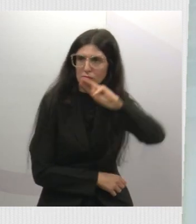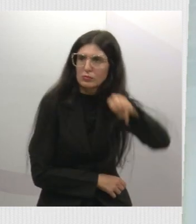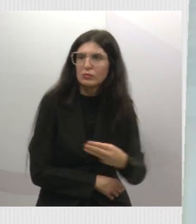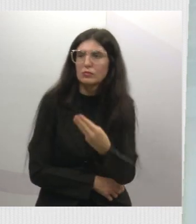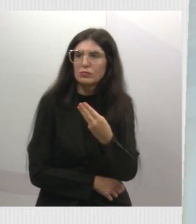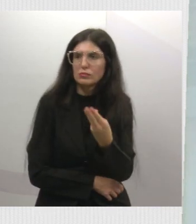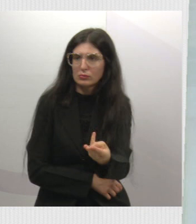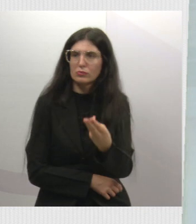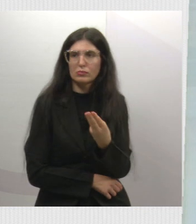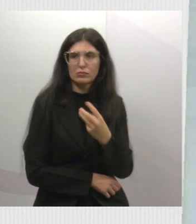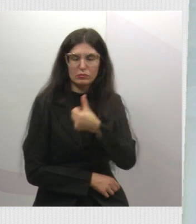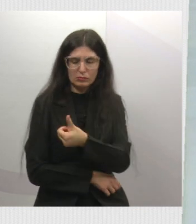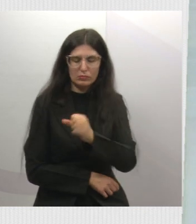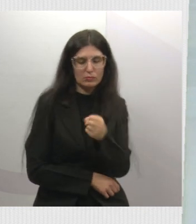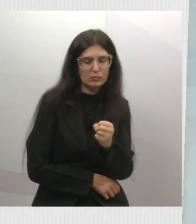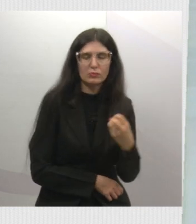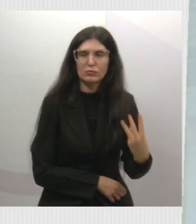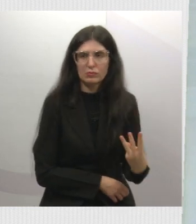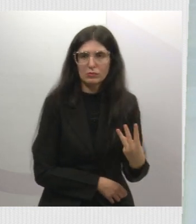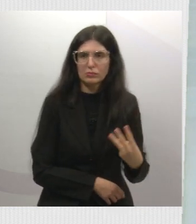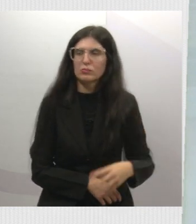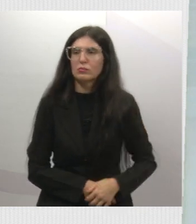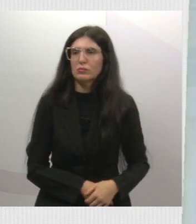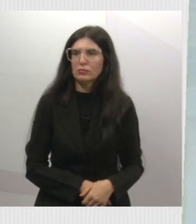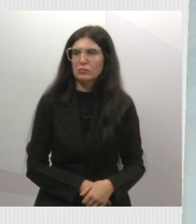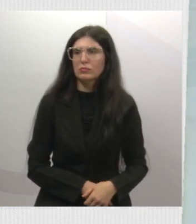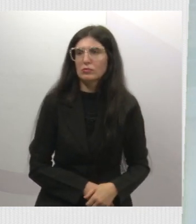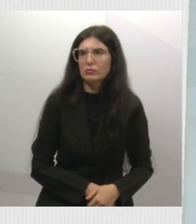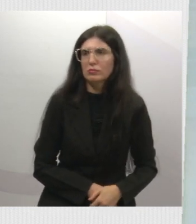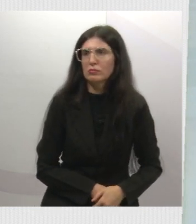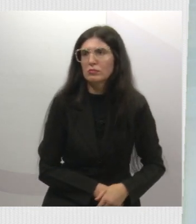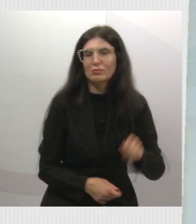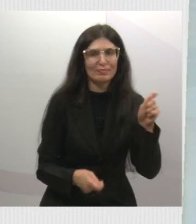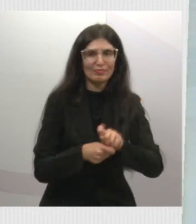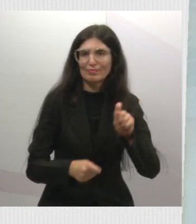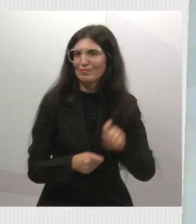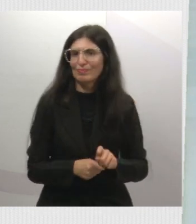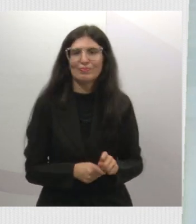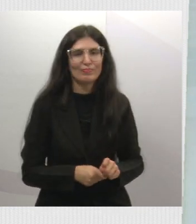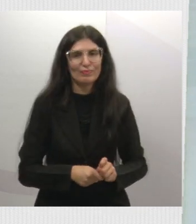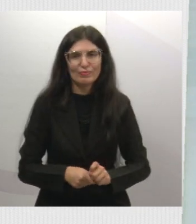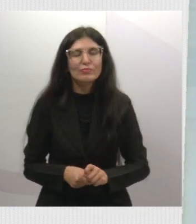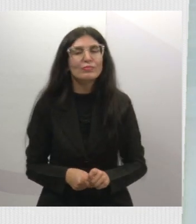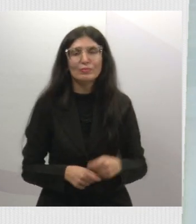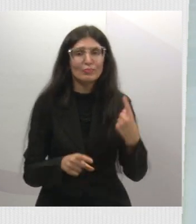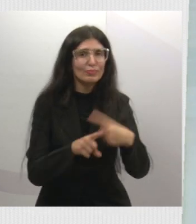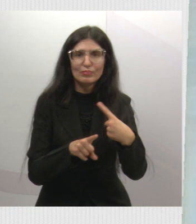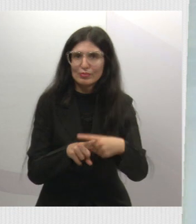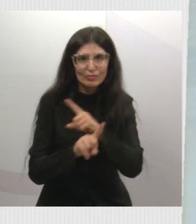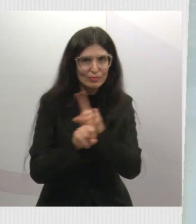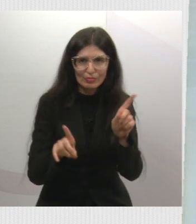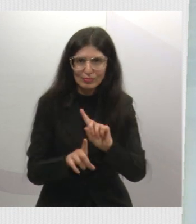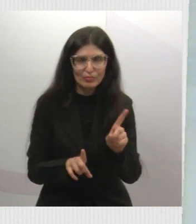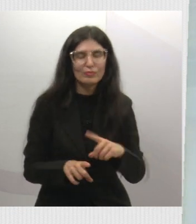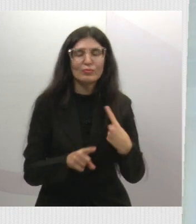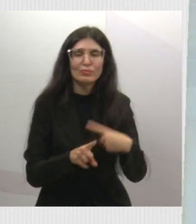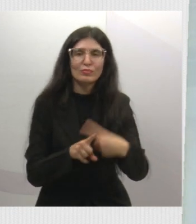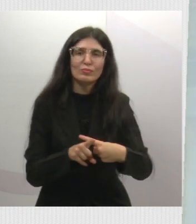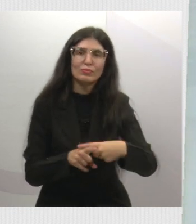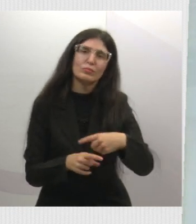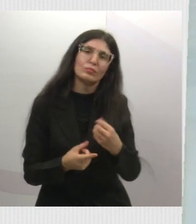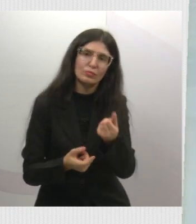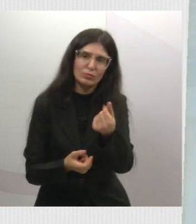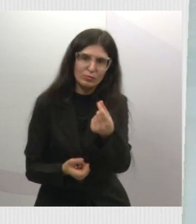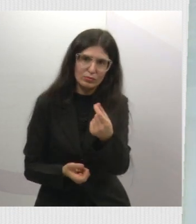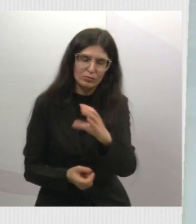120.683.000, ainda muito pequeno o realizado, como falei, o recurso do CAF começou a entrar agora no período de maio,